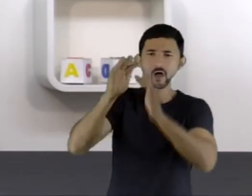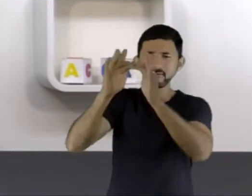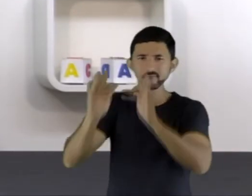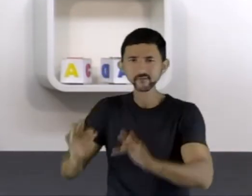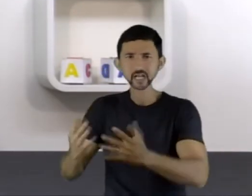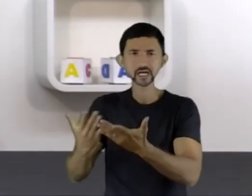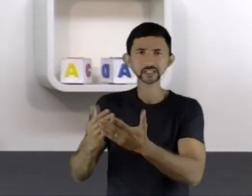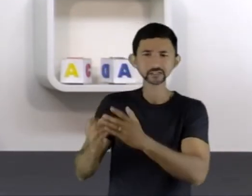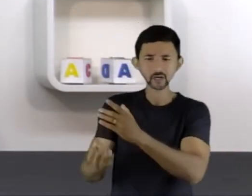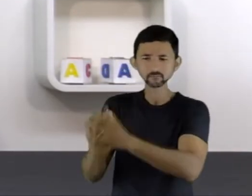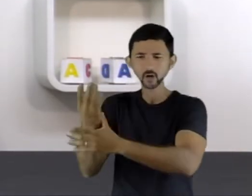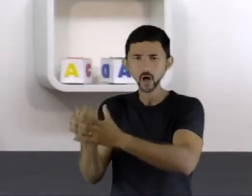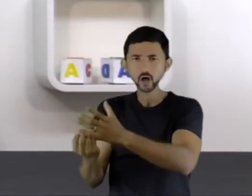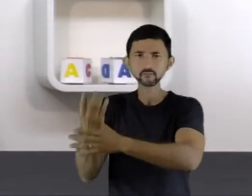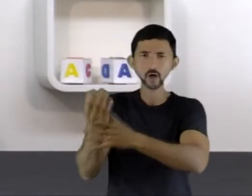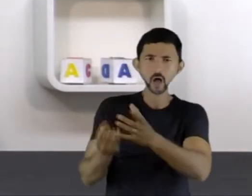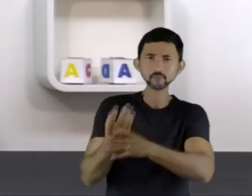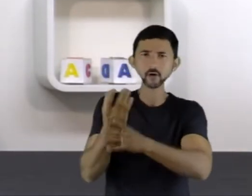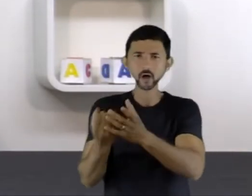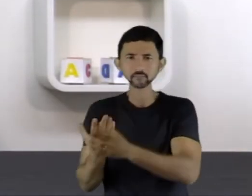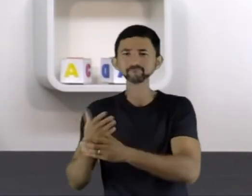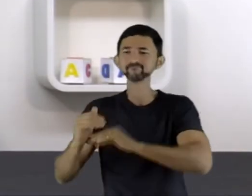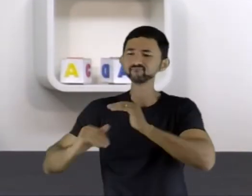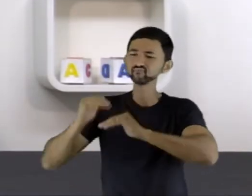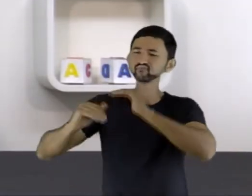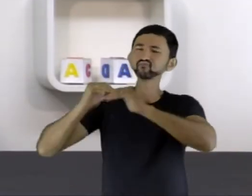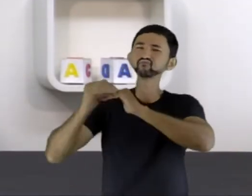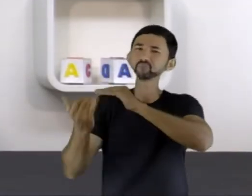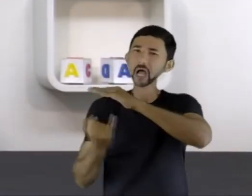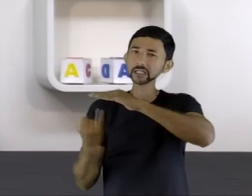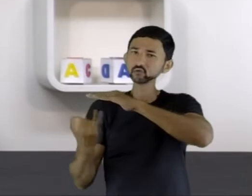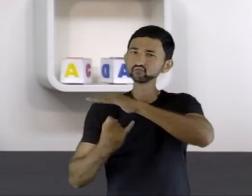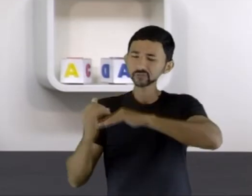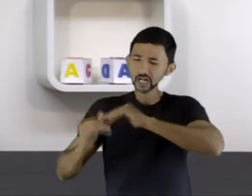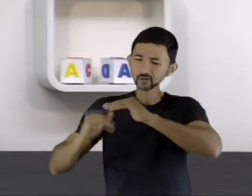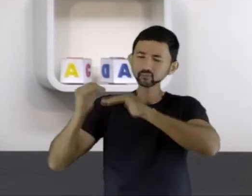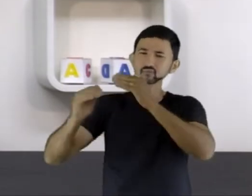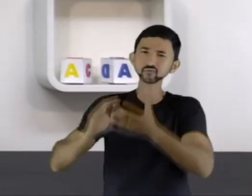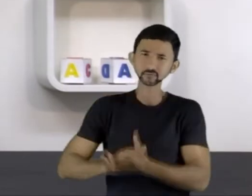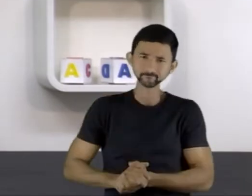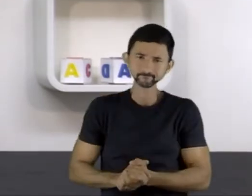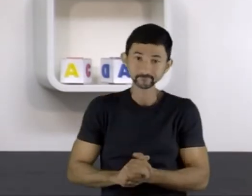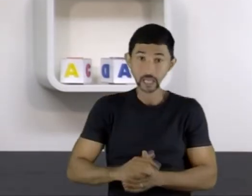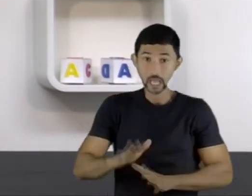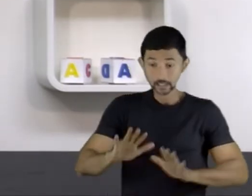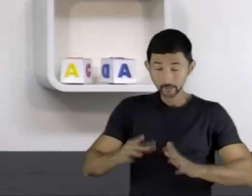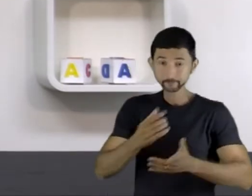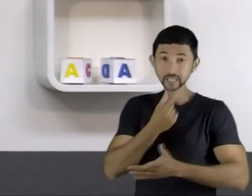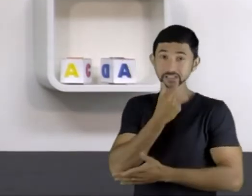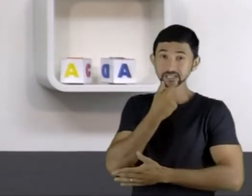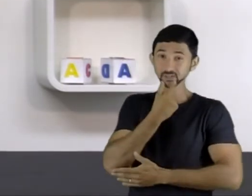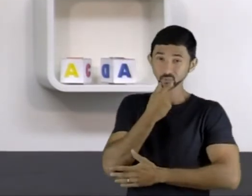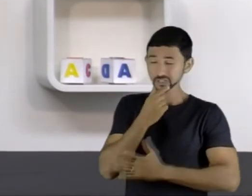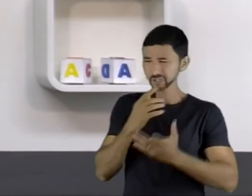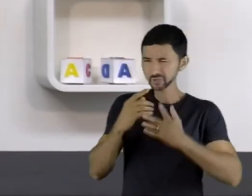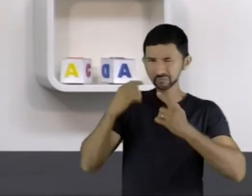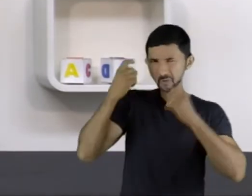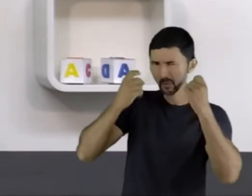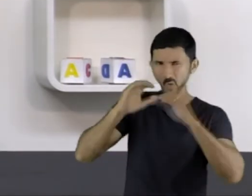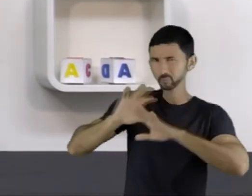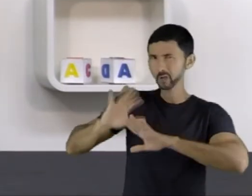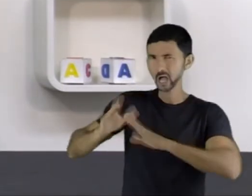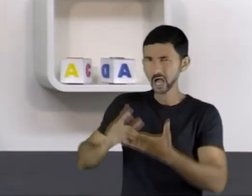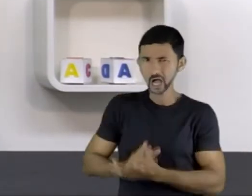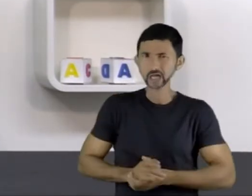não percebeu, tá? Na verdade, eles não se importaram tanto, né, com essa reestruturação da Europa